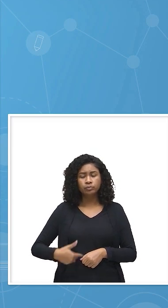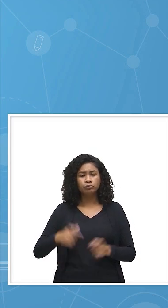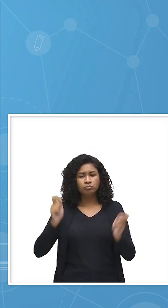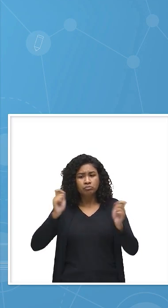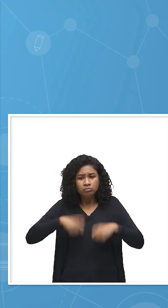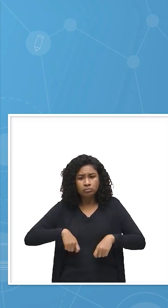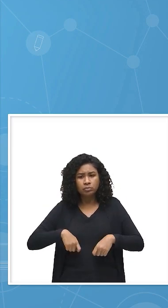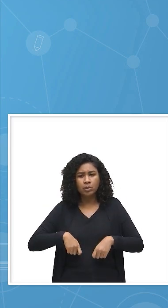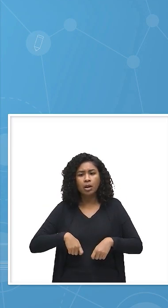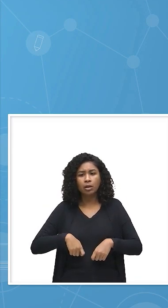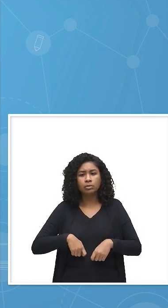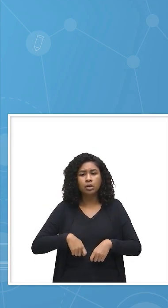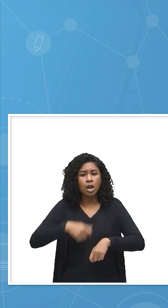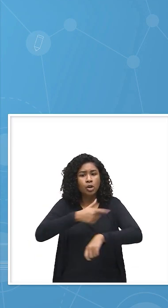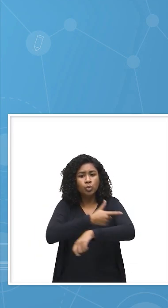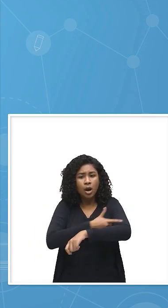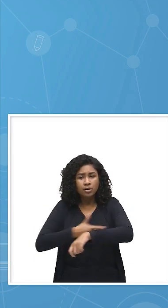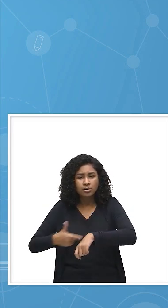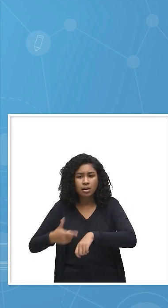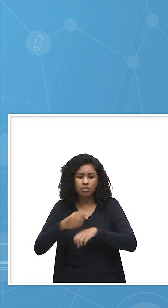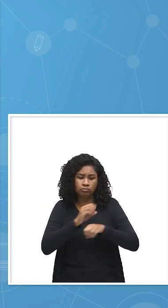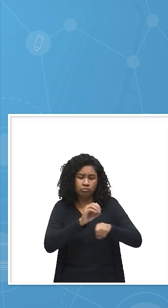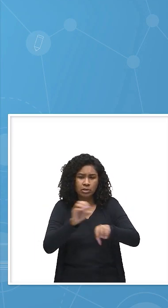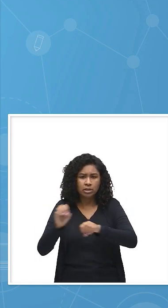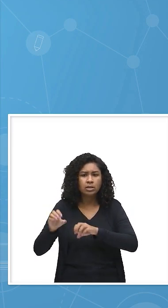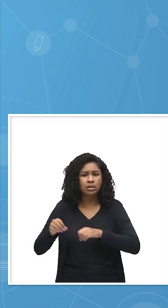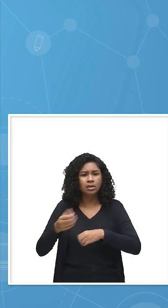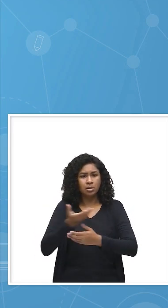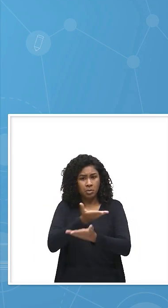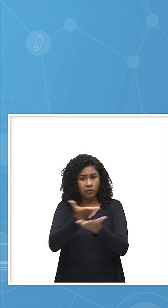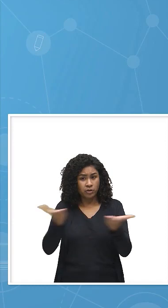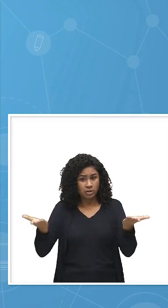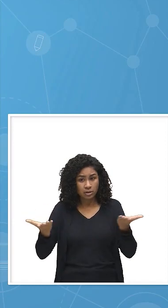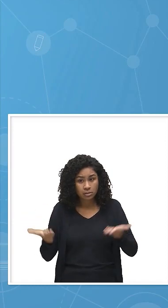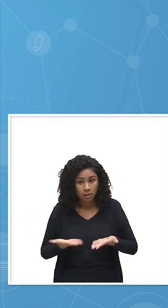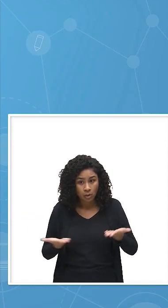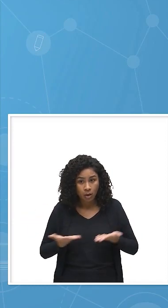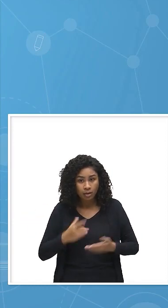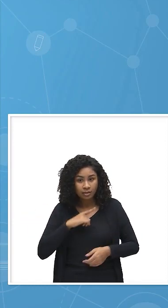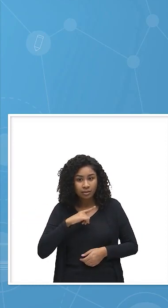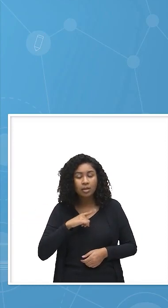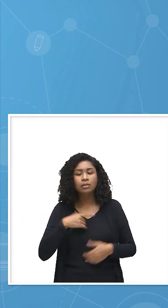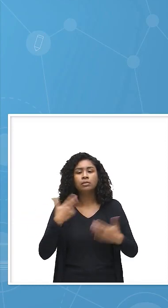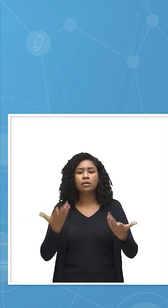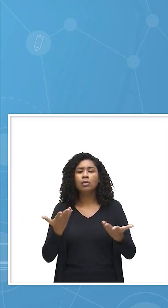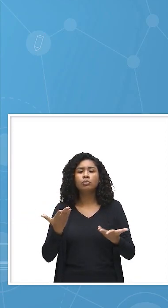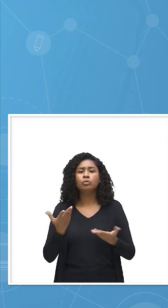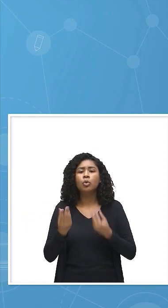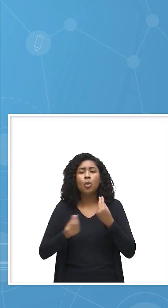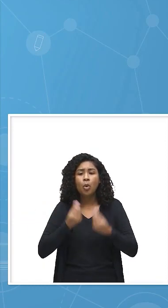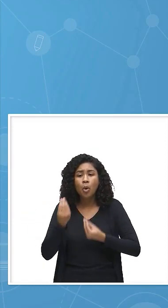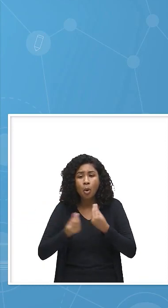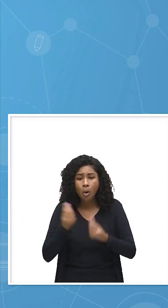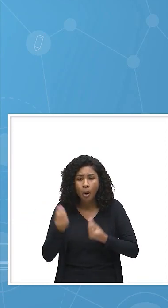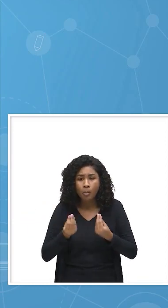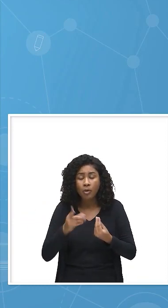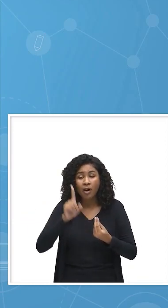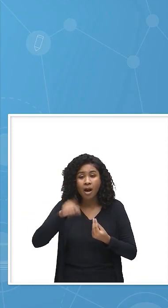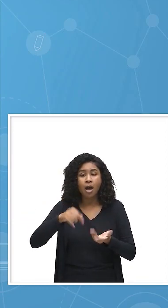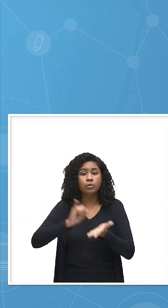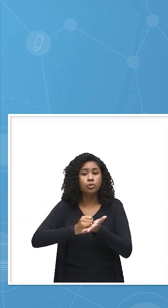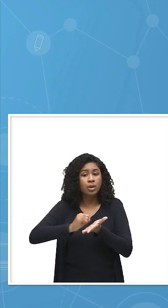garantir educação, como, por exemplo, está sendo garantida para vocês agora, isso tudo vem de quê? Dos impostos